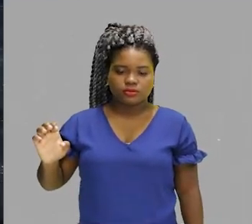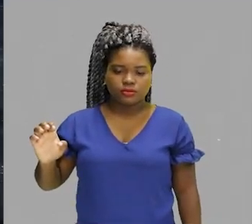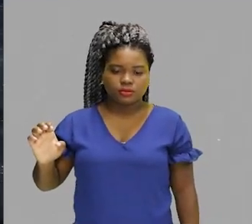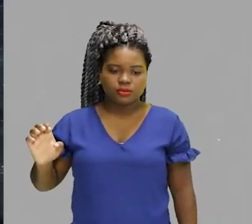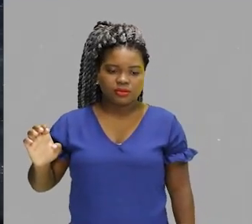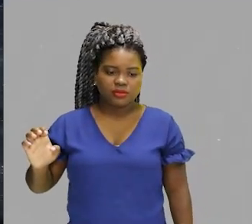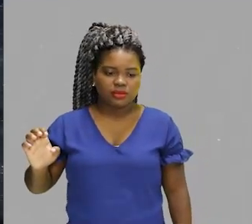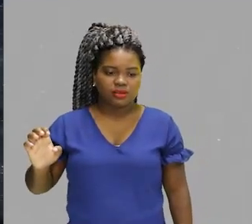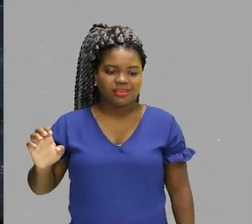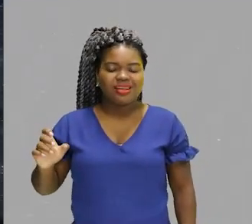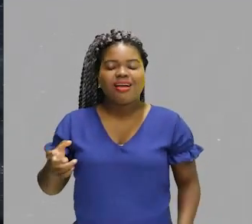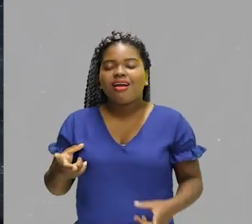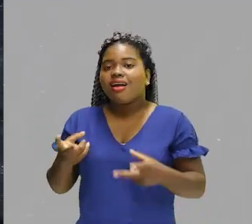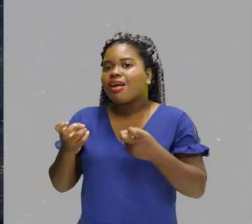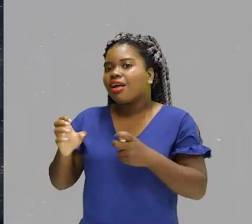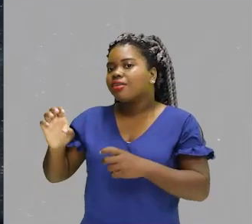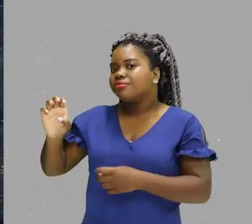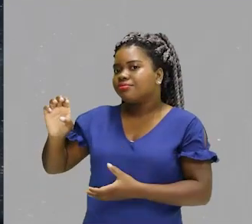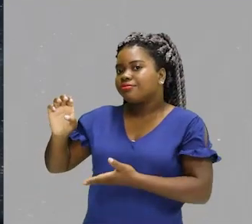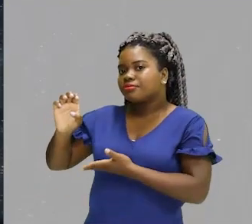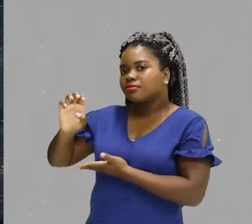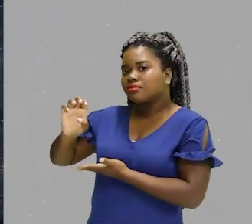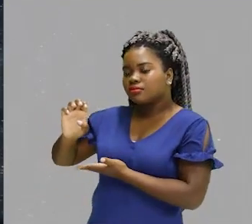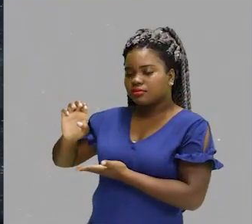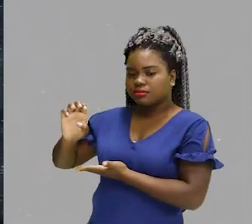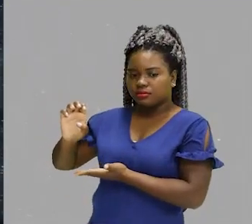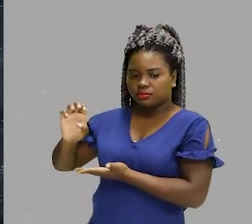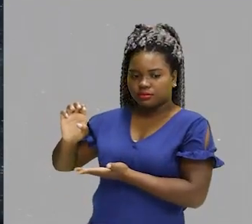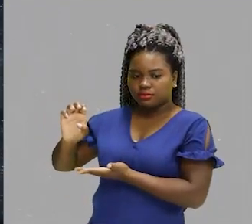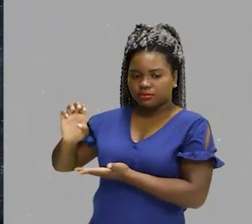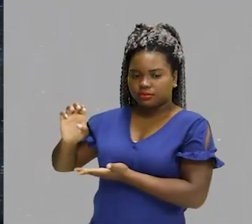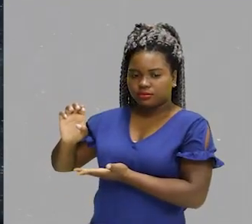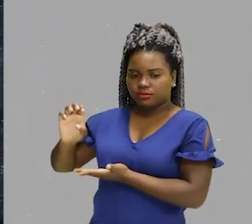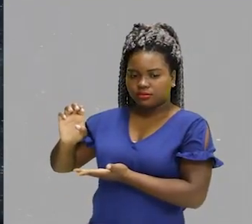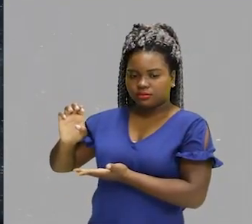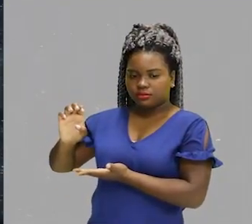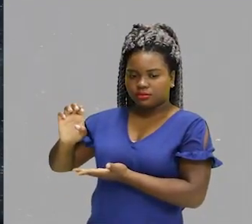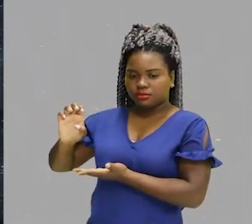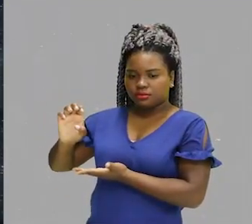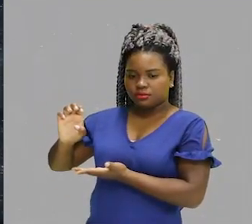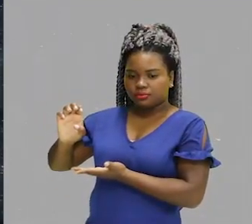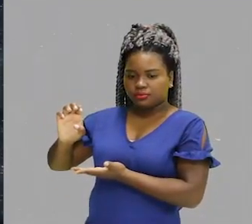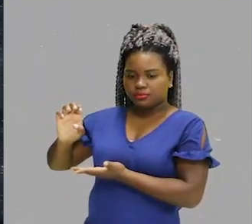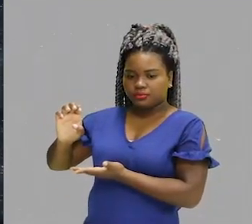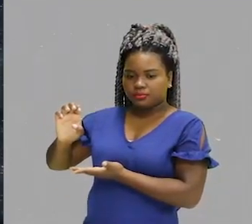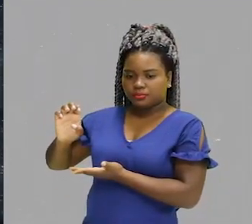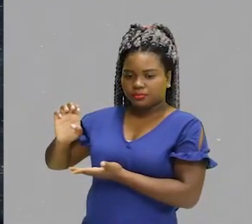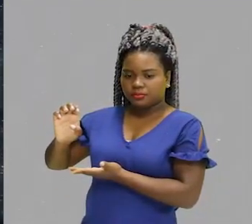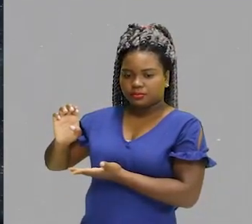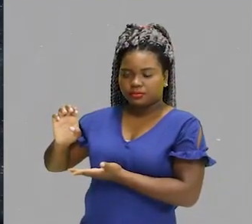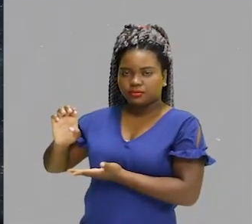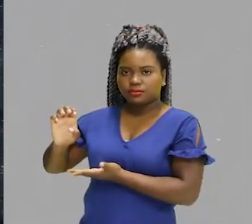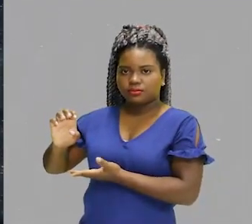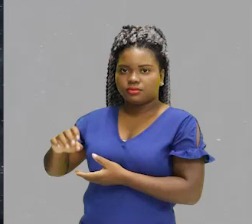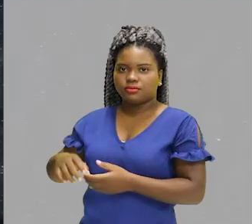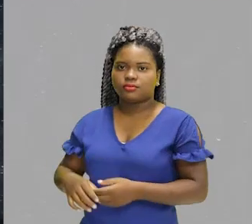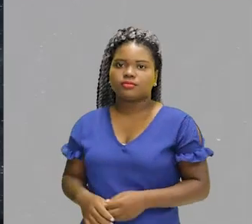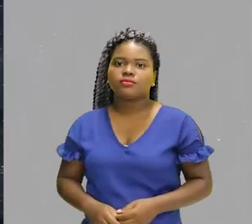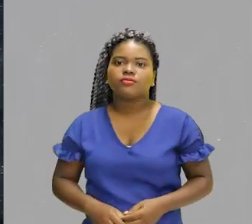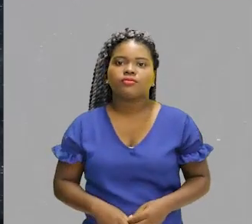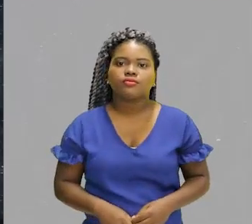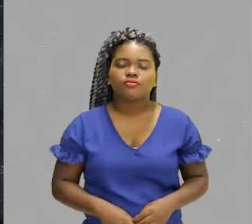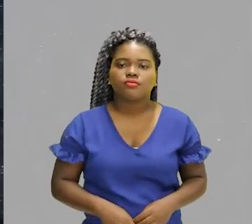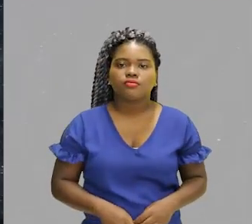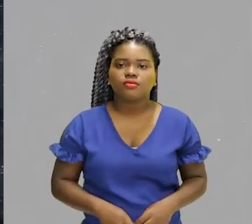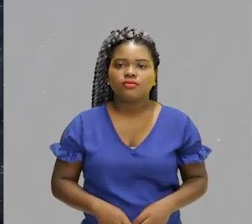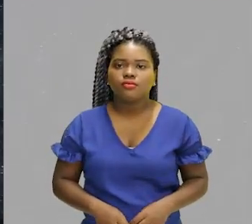Passei 2 anos escrevendo para Maria, mas porém, nunca ela me responde,